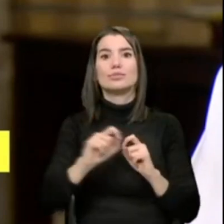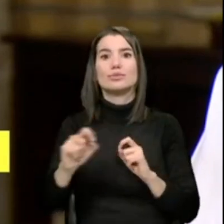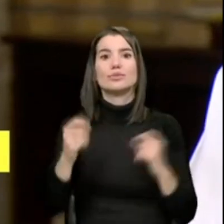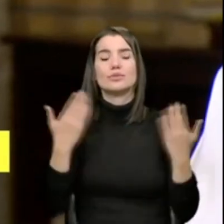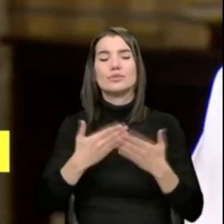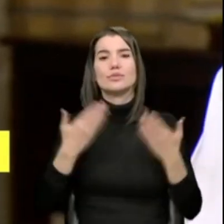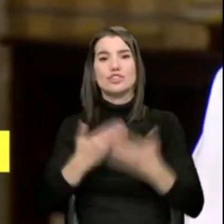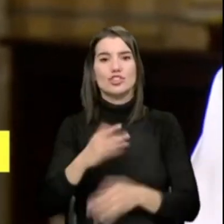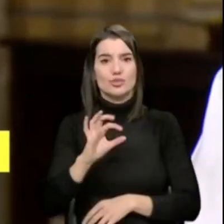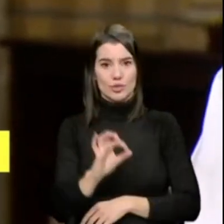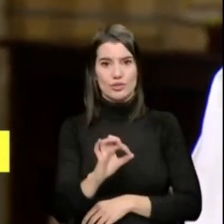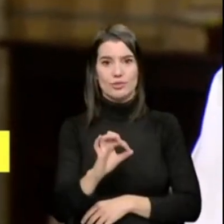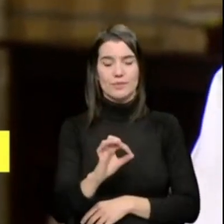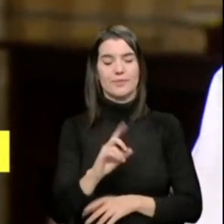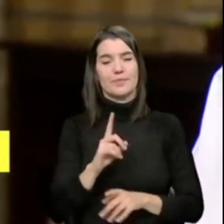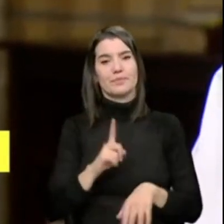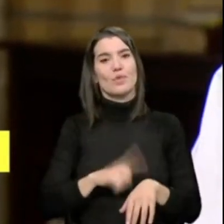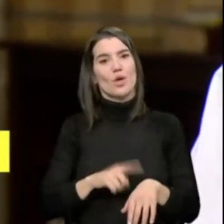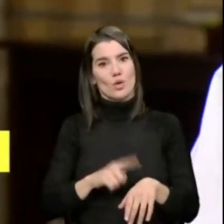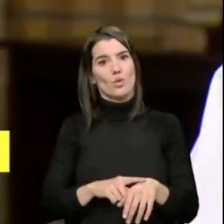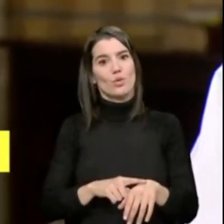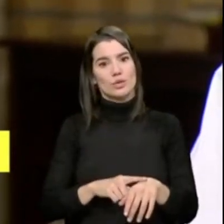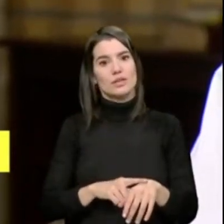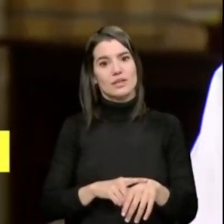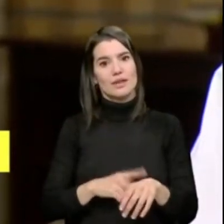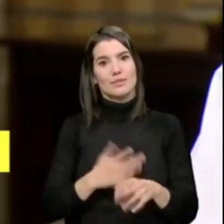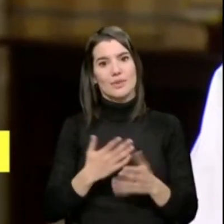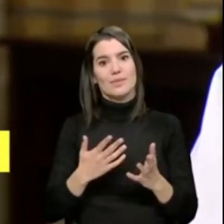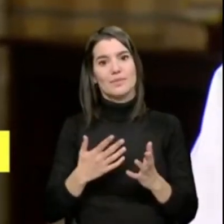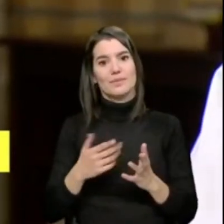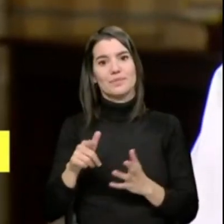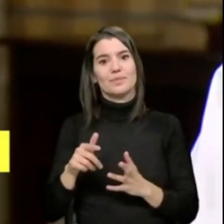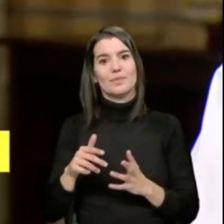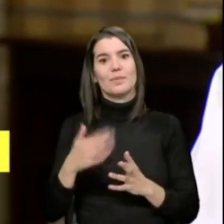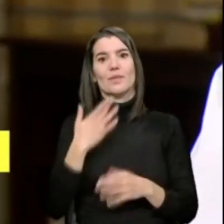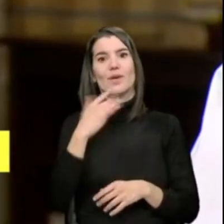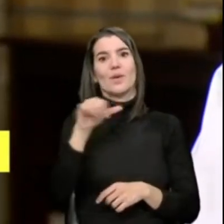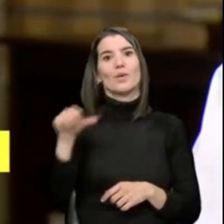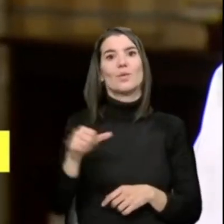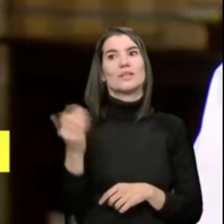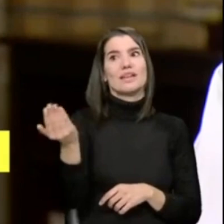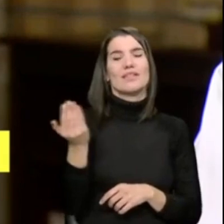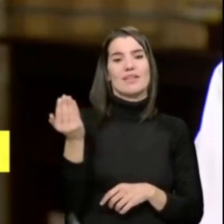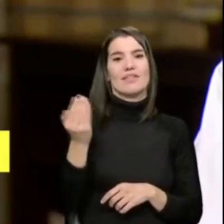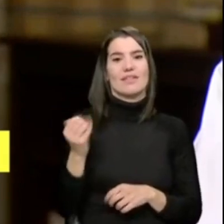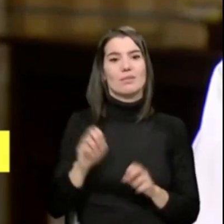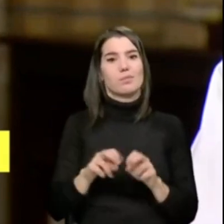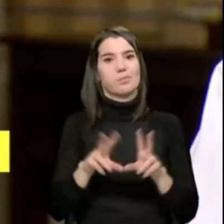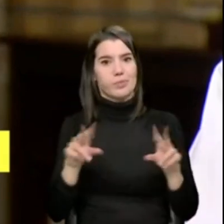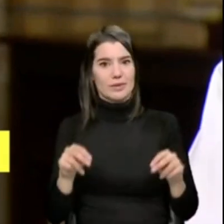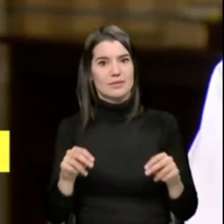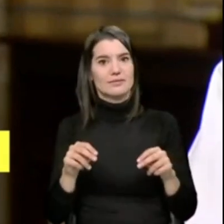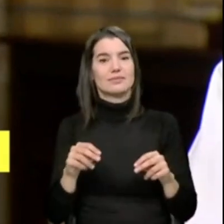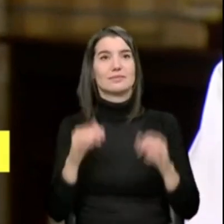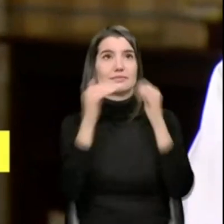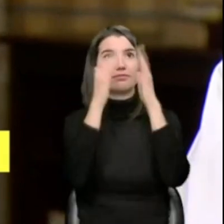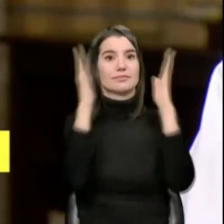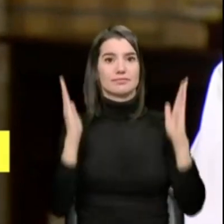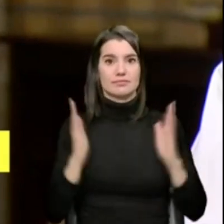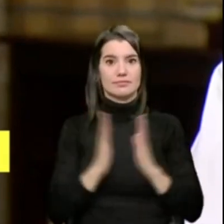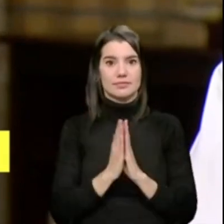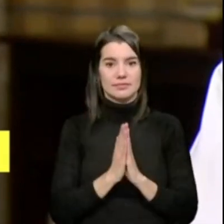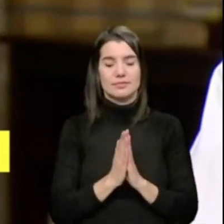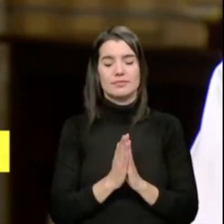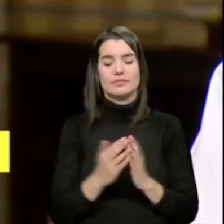era o tempo que demorava a vir o azeite, chamemos mais puro, para o templo. E